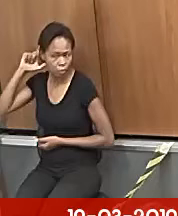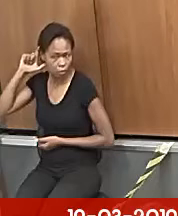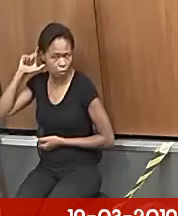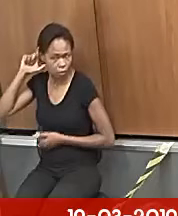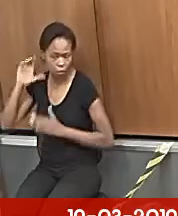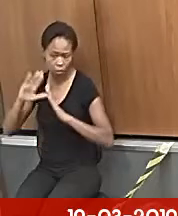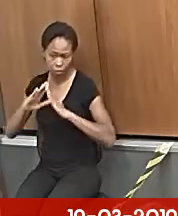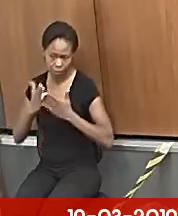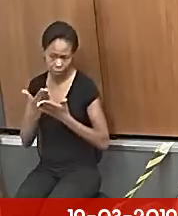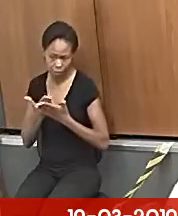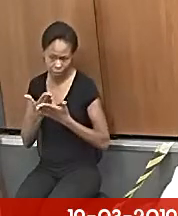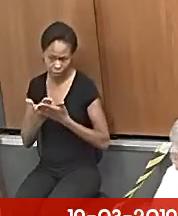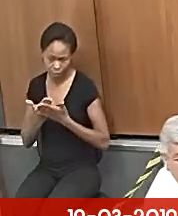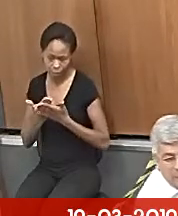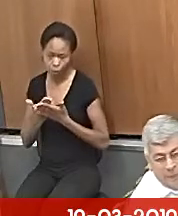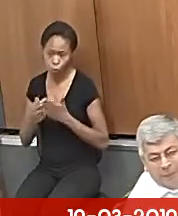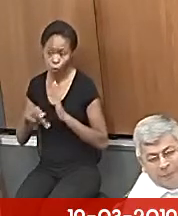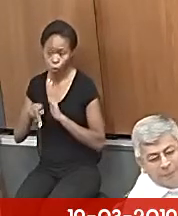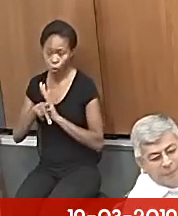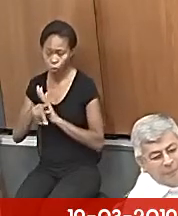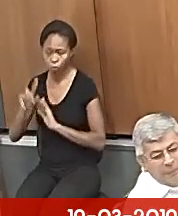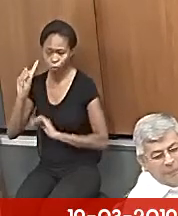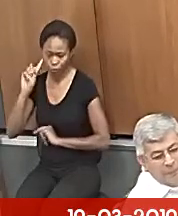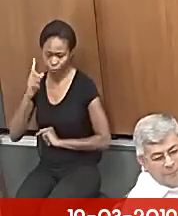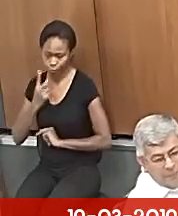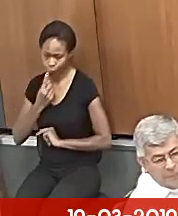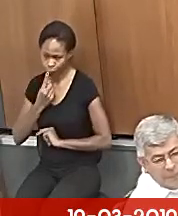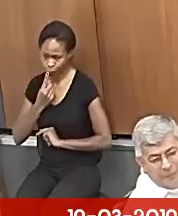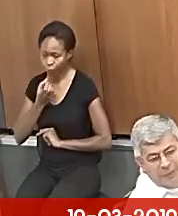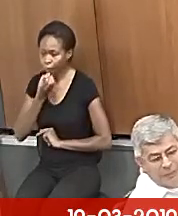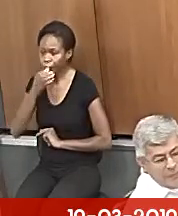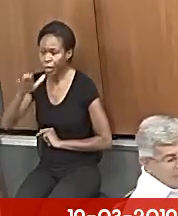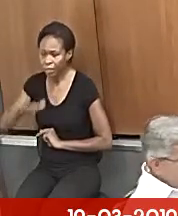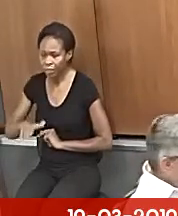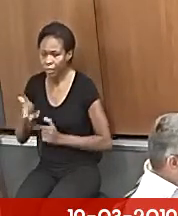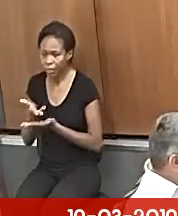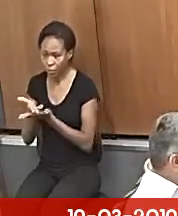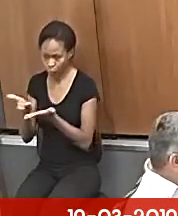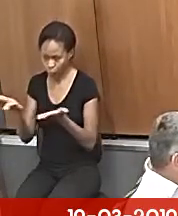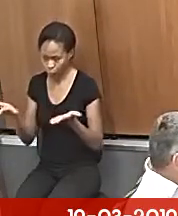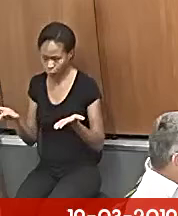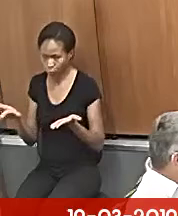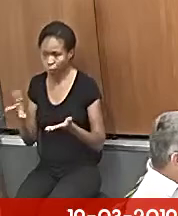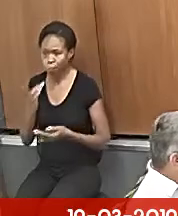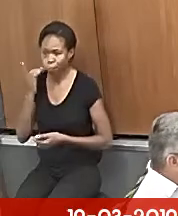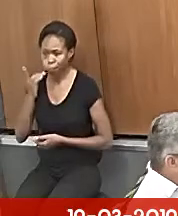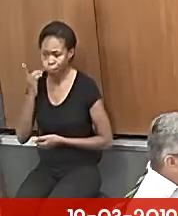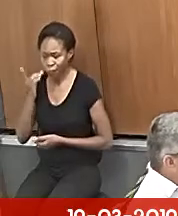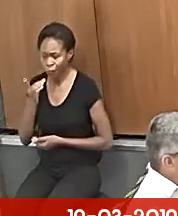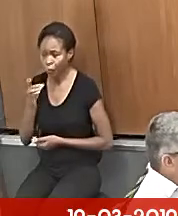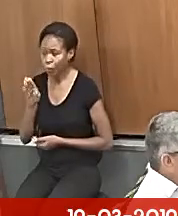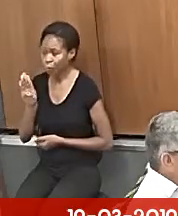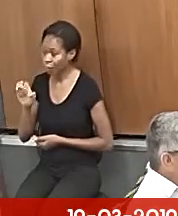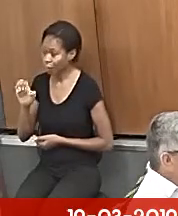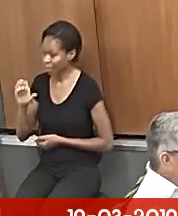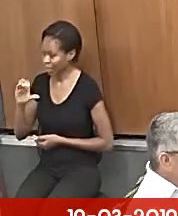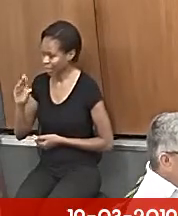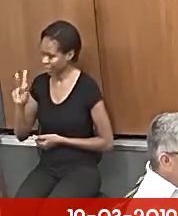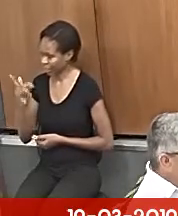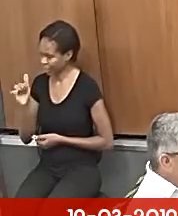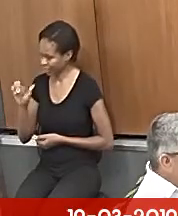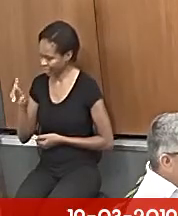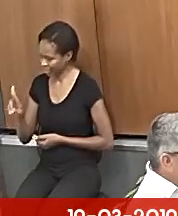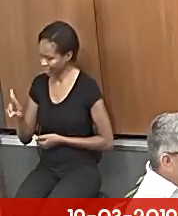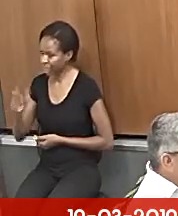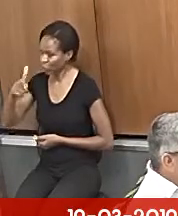e audição boa tarde a todos o deputado duarte bechi mais uma vez nenhum